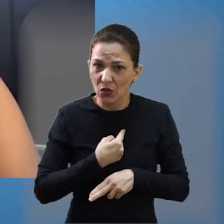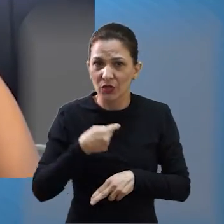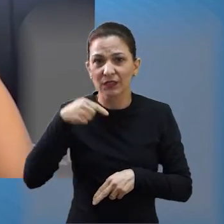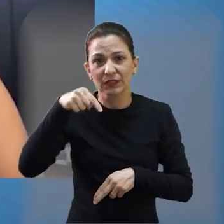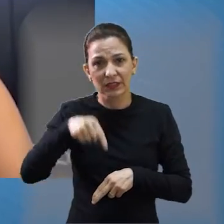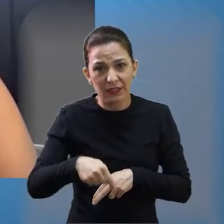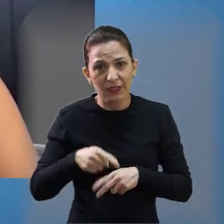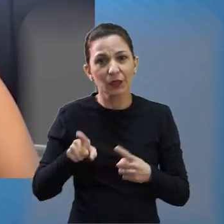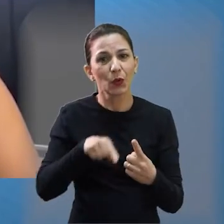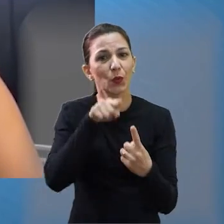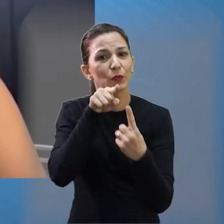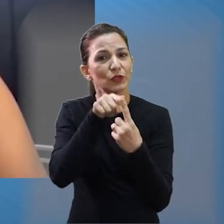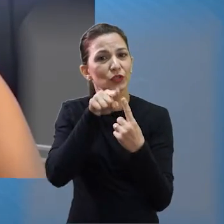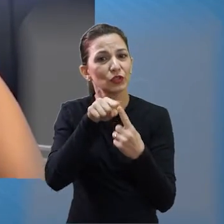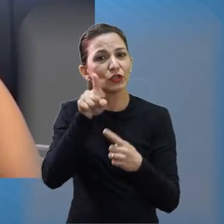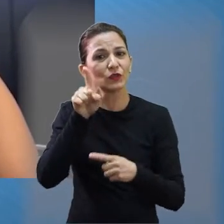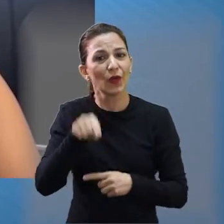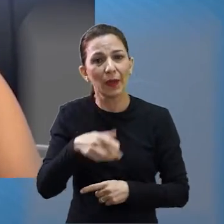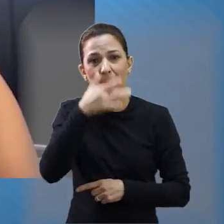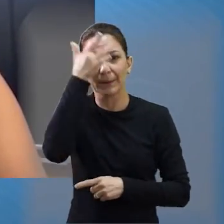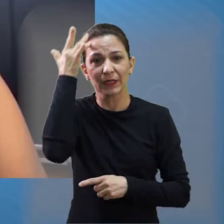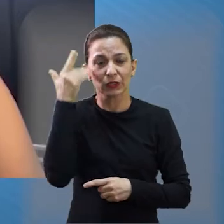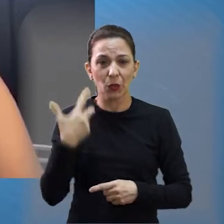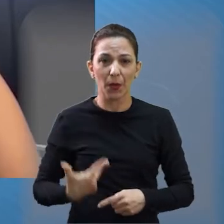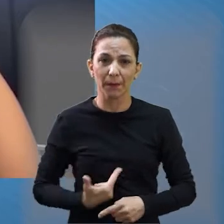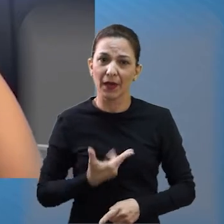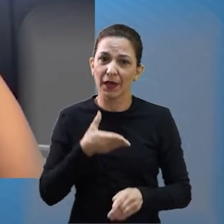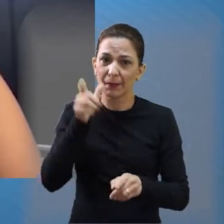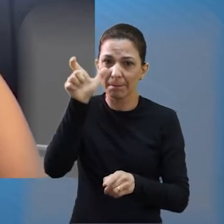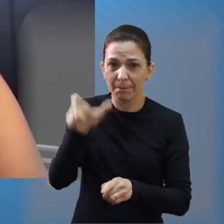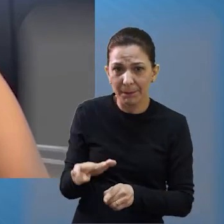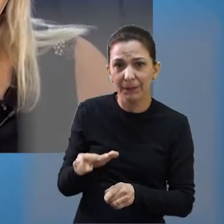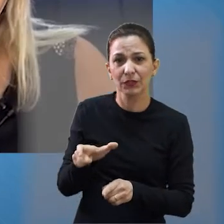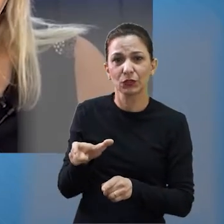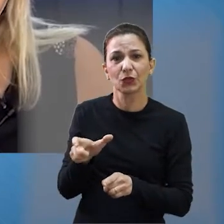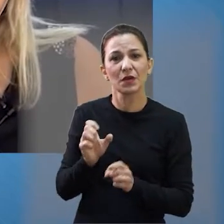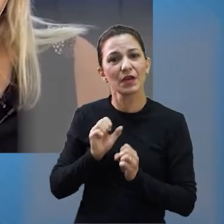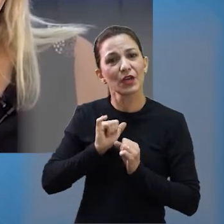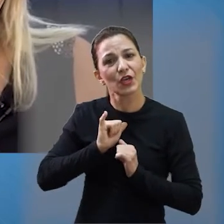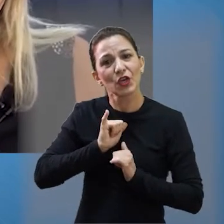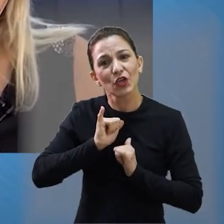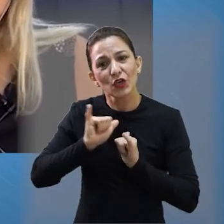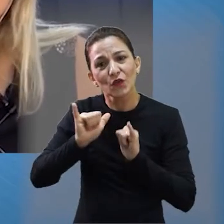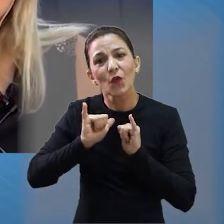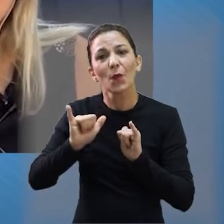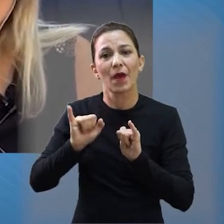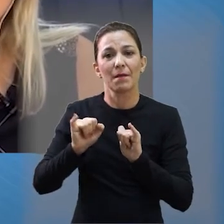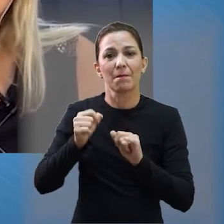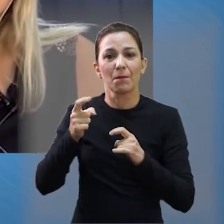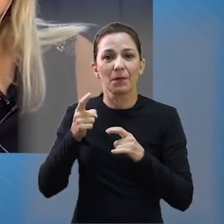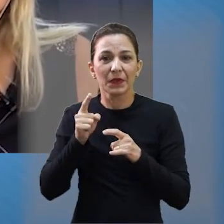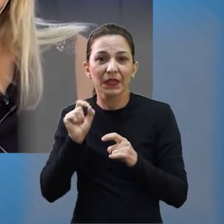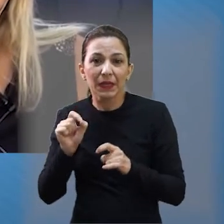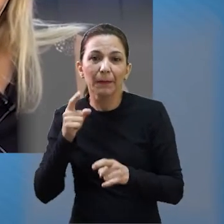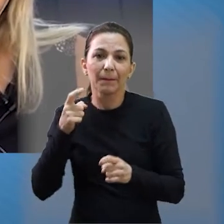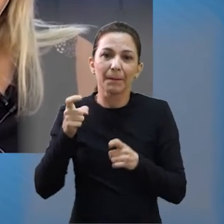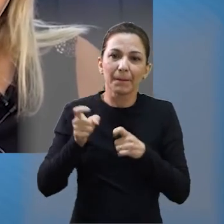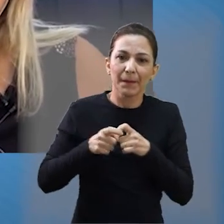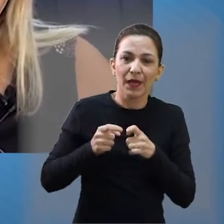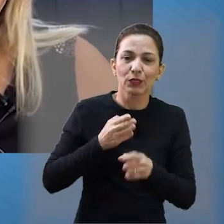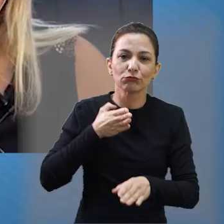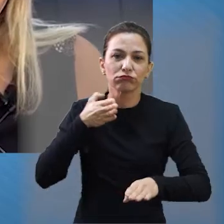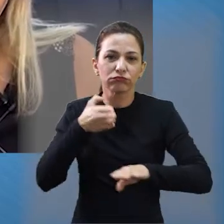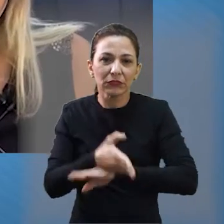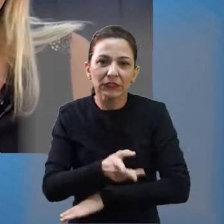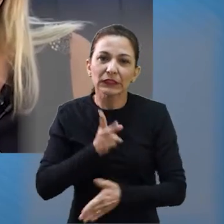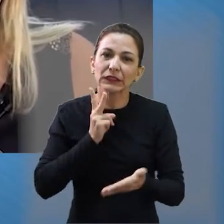para matar aquela vontade de comer o doce ou de comer exageradamente. Por isso que a gente está até aqui nesse programa hoje, para